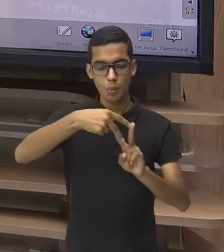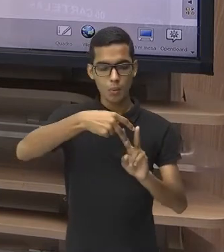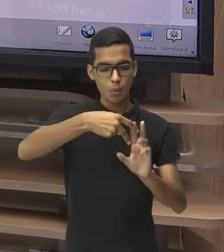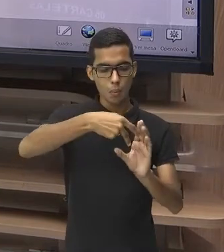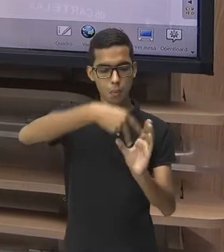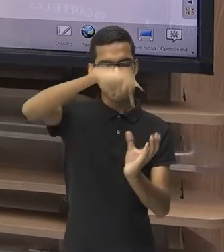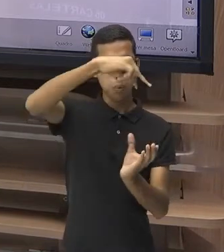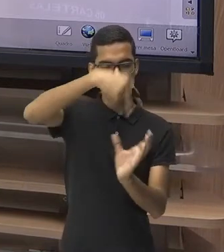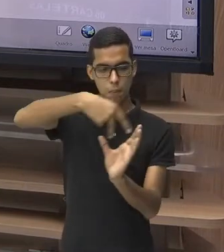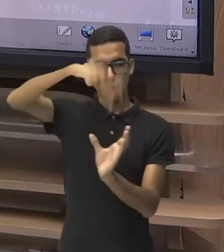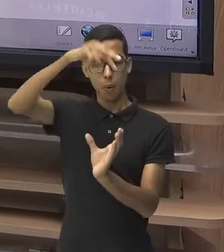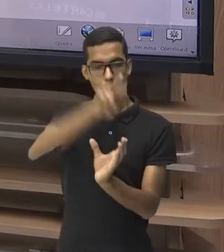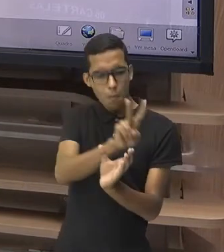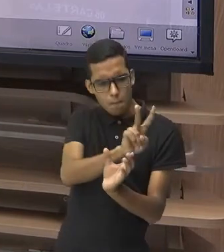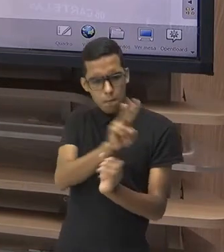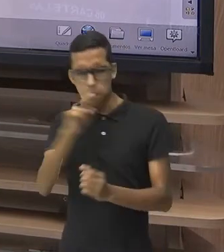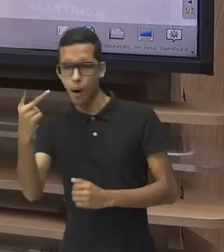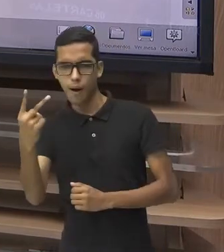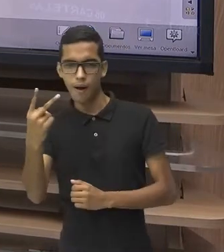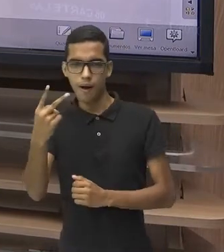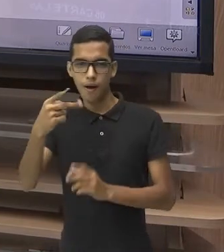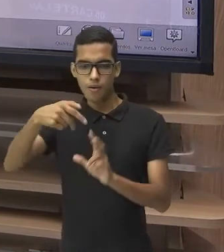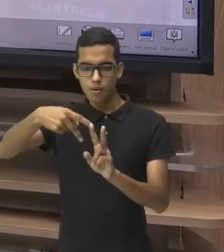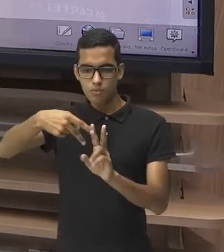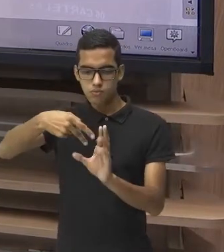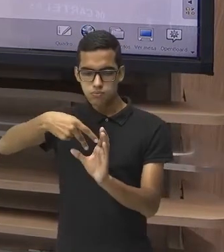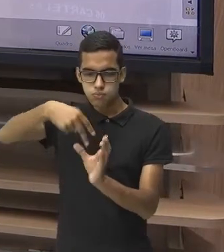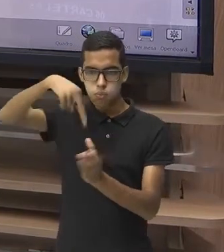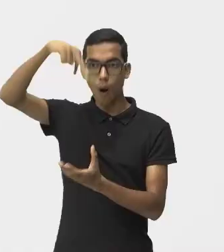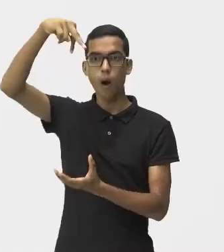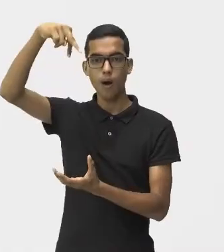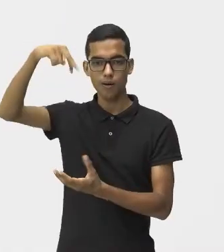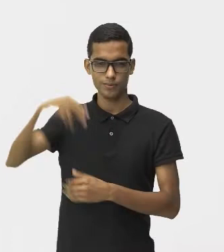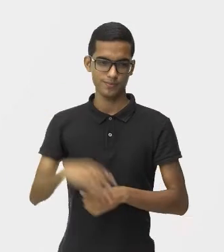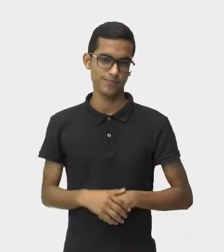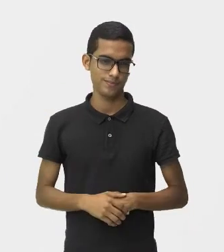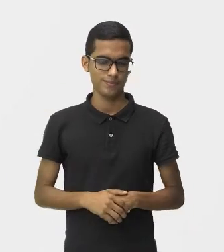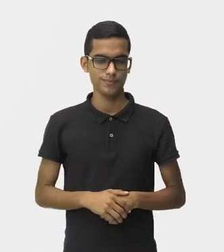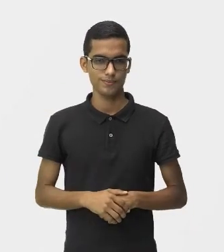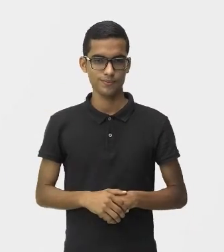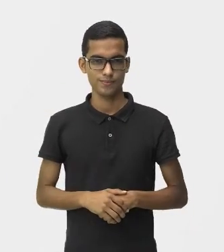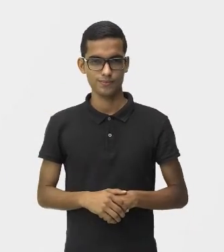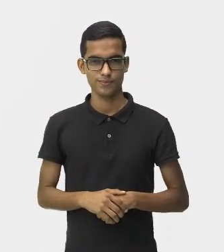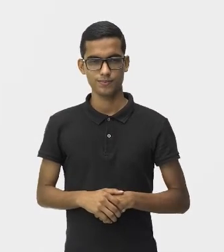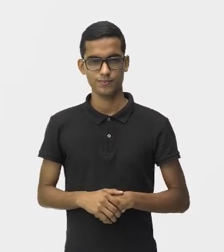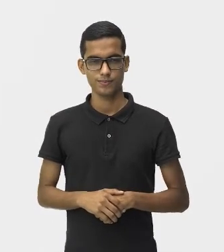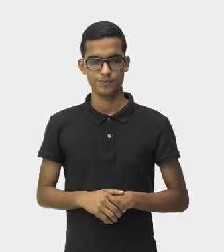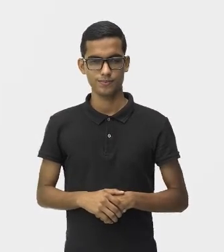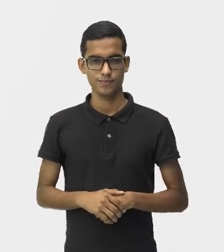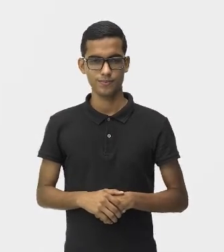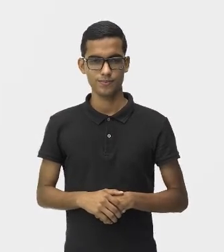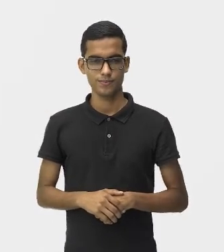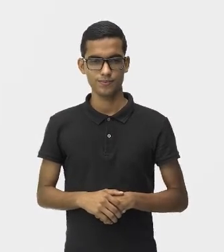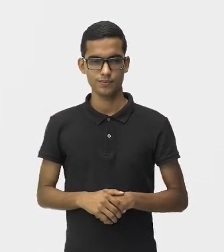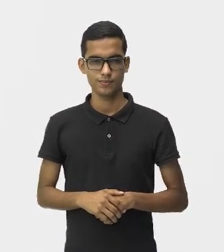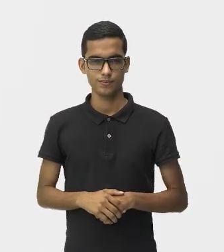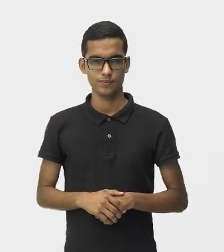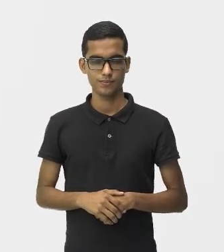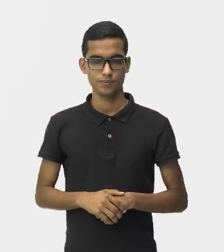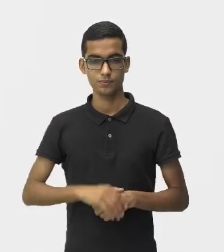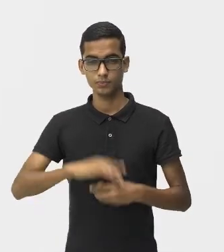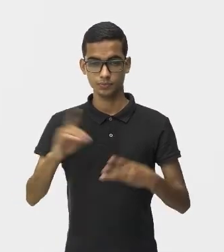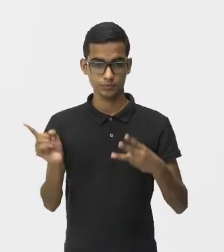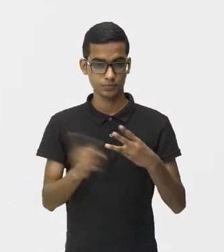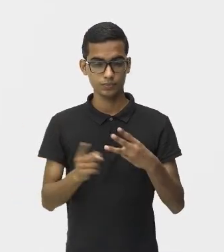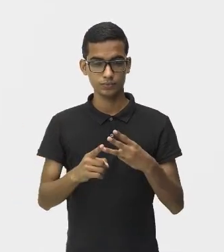segmento do braço do cromossomo. Vamos agora observar a inversão. Ela resulta de duas quebras